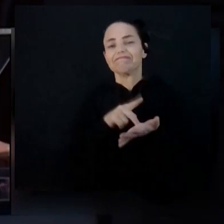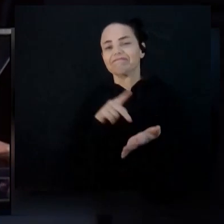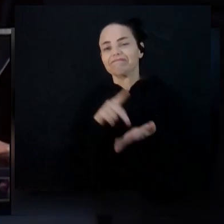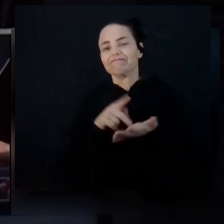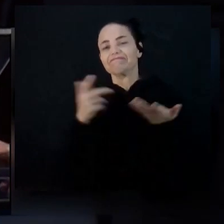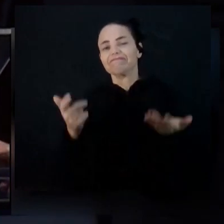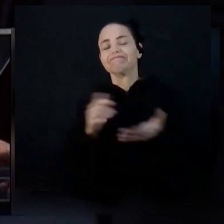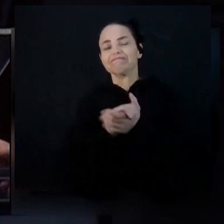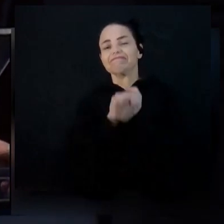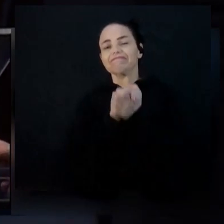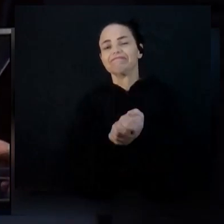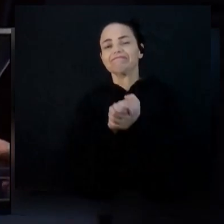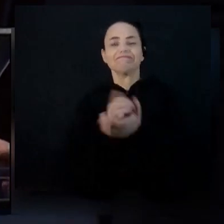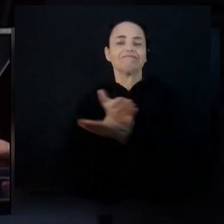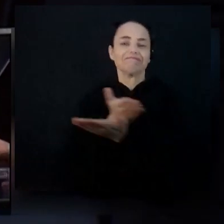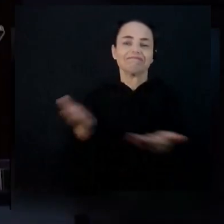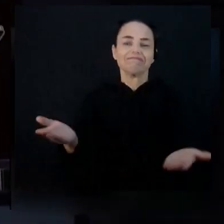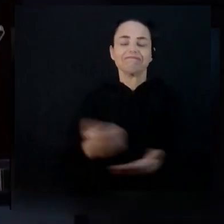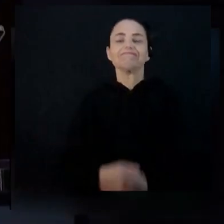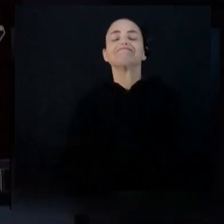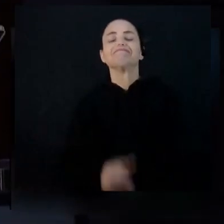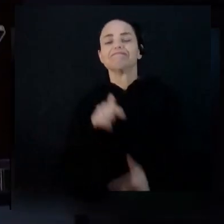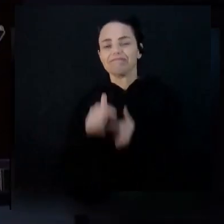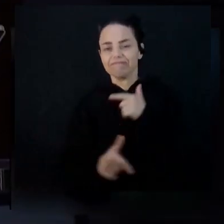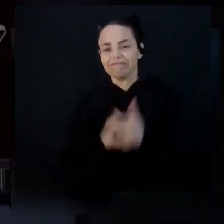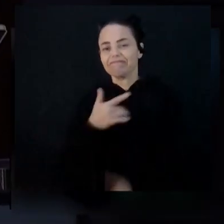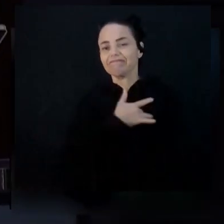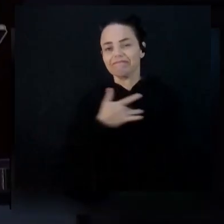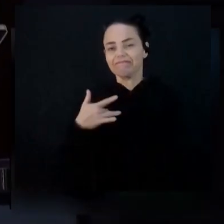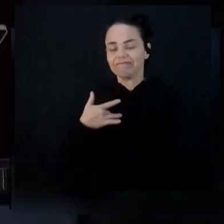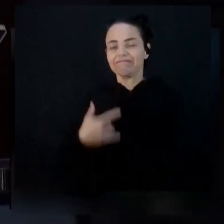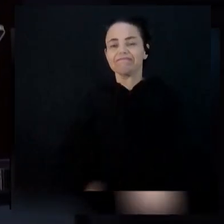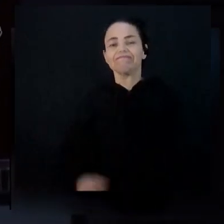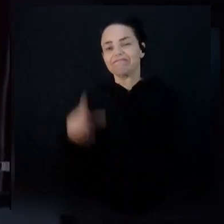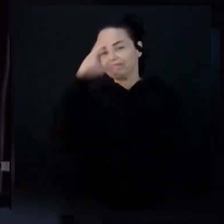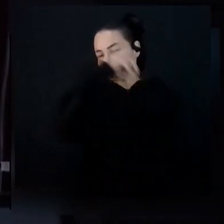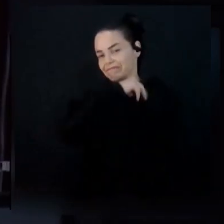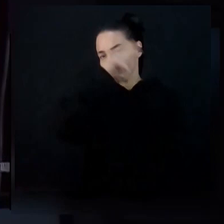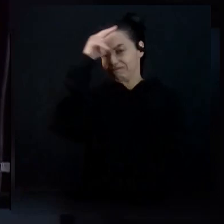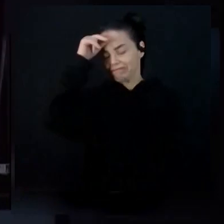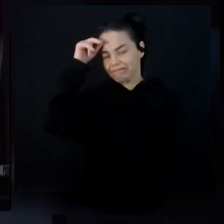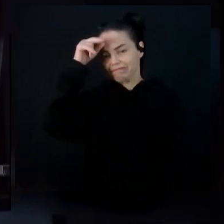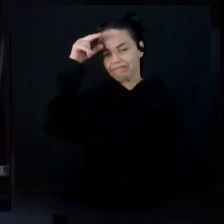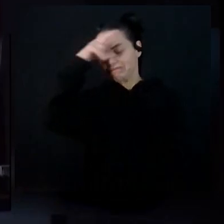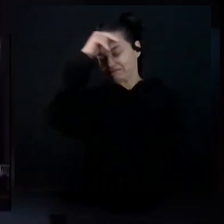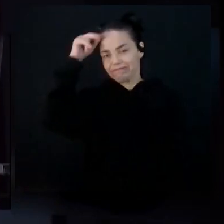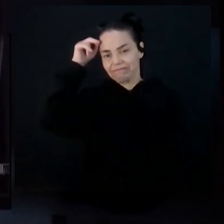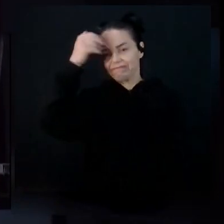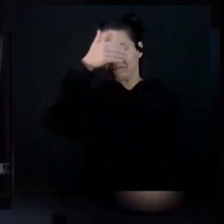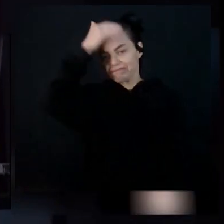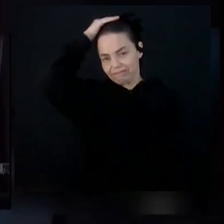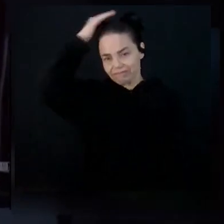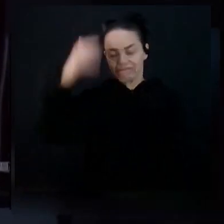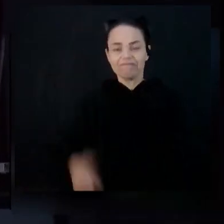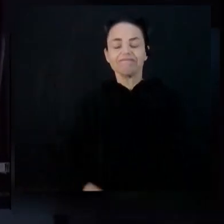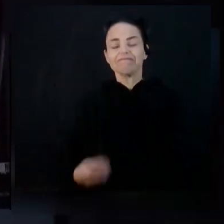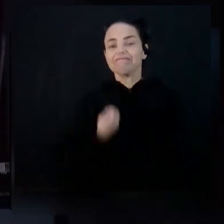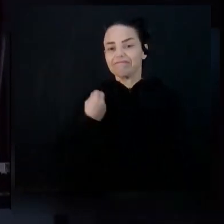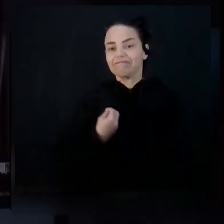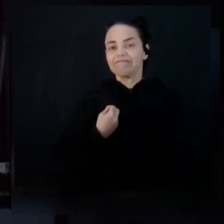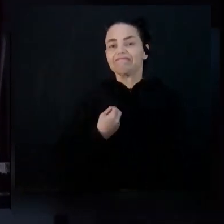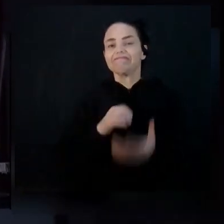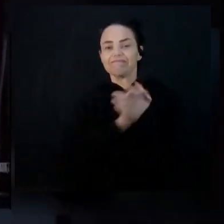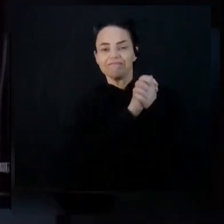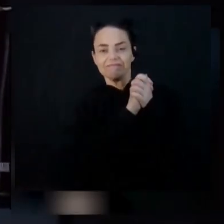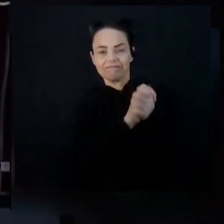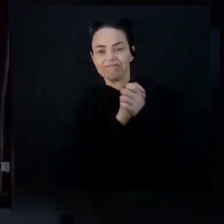todos vocês, trabalhadores da saúde. O prefeito Dário Saad também esteve presente e lembrou que a honraria foi criada